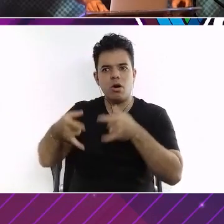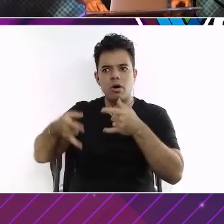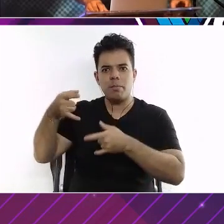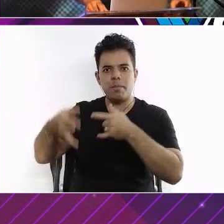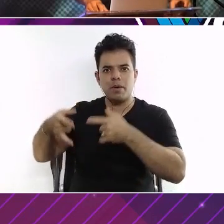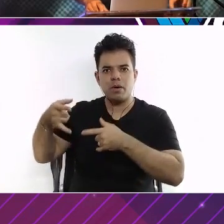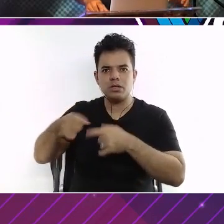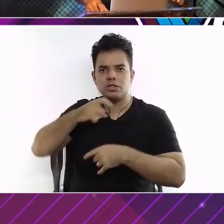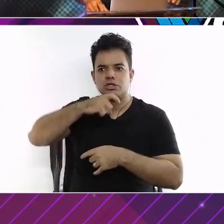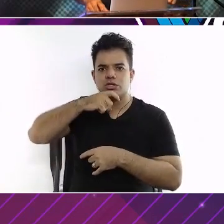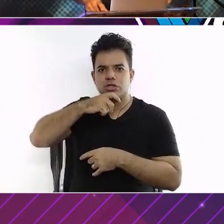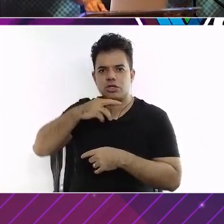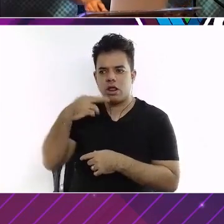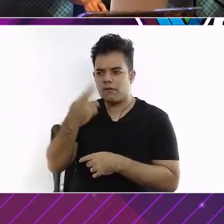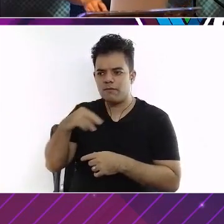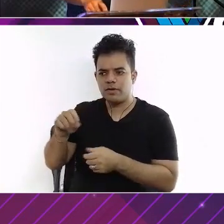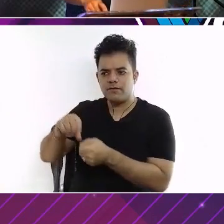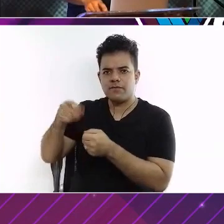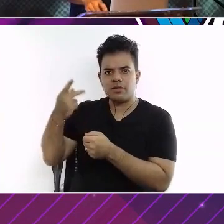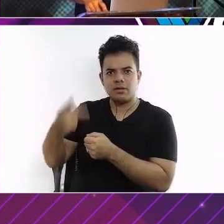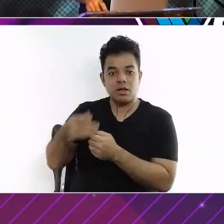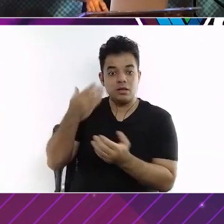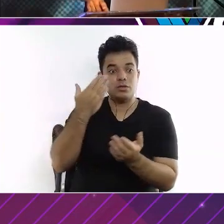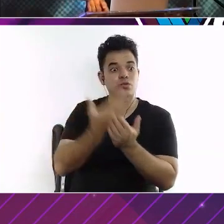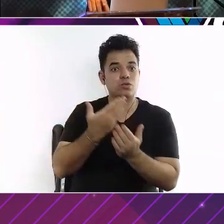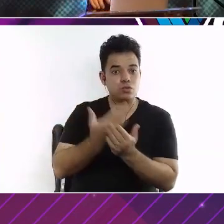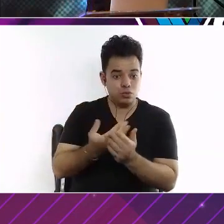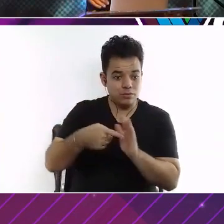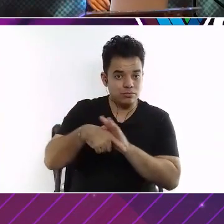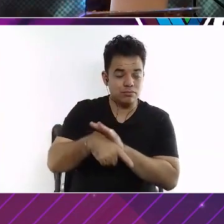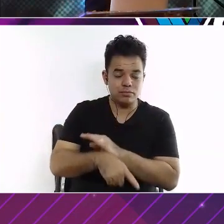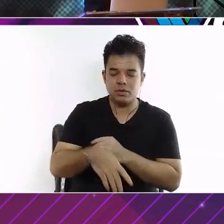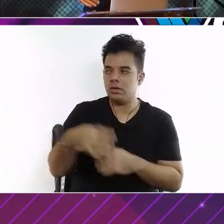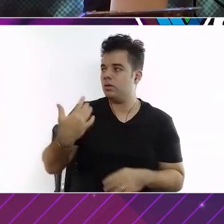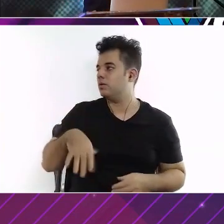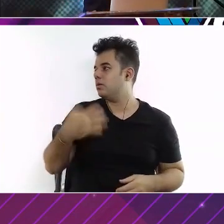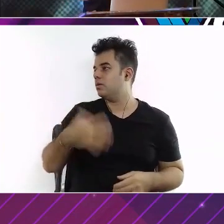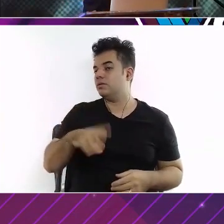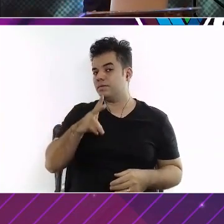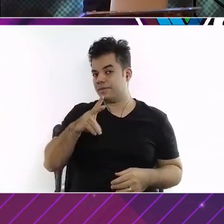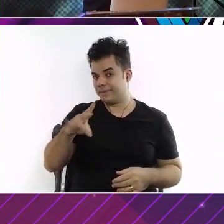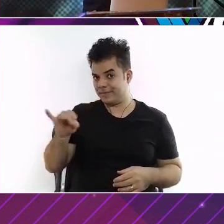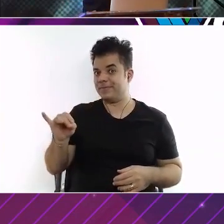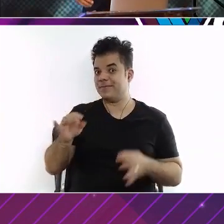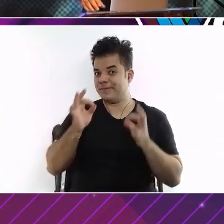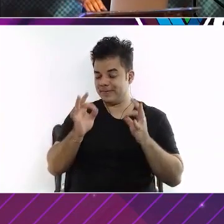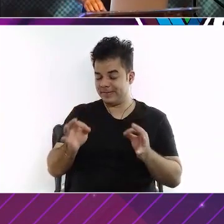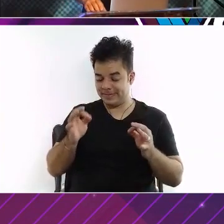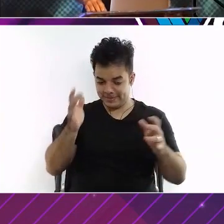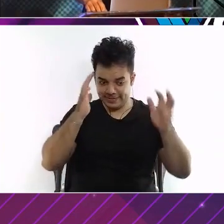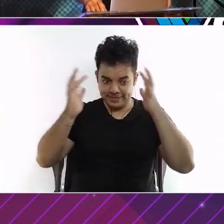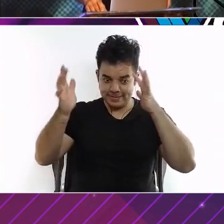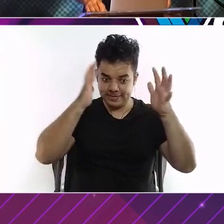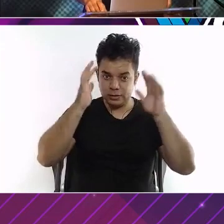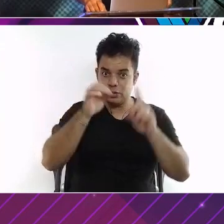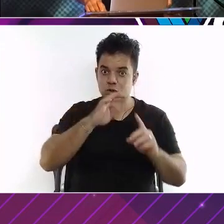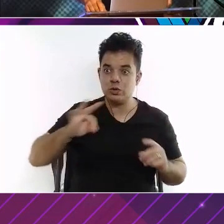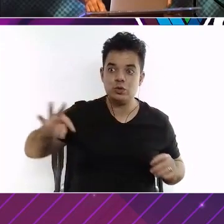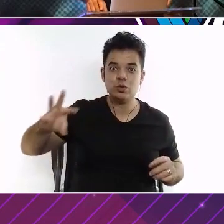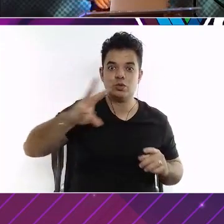gente estudar profundamente, porque ela tem implicações dramáticas. Quando a gente escreve uma sociedade toda em código,